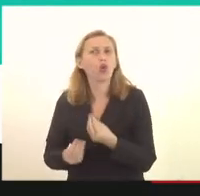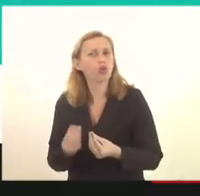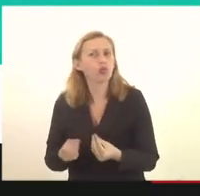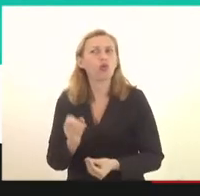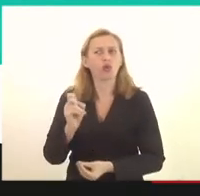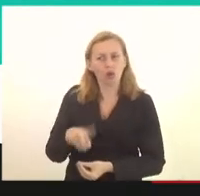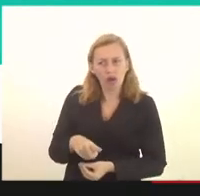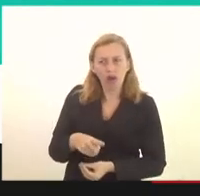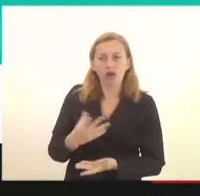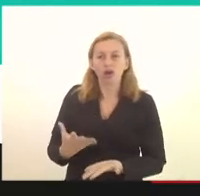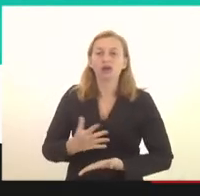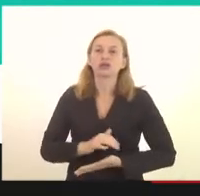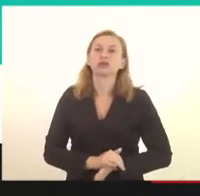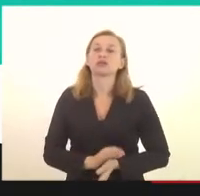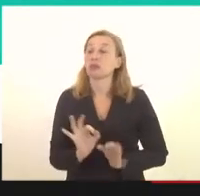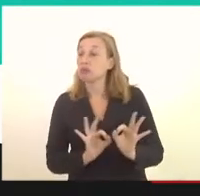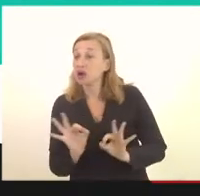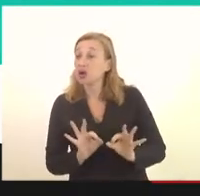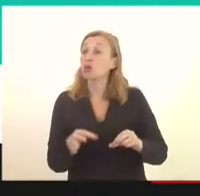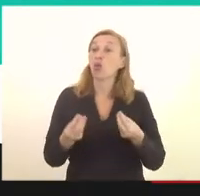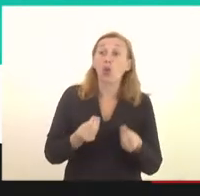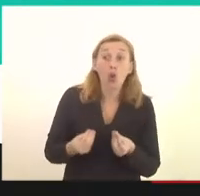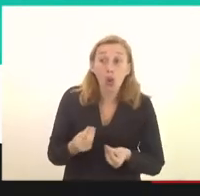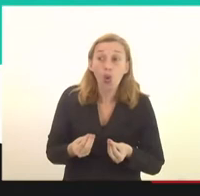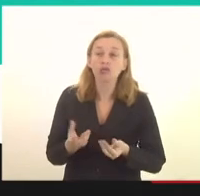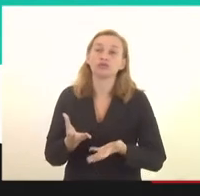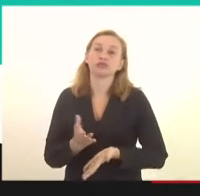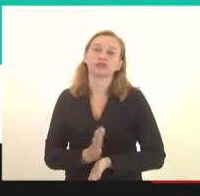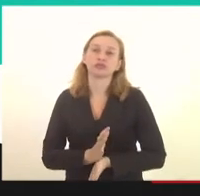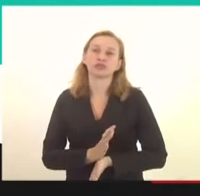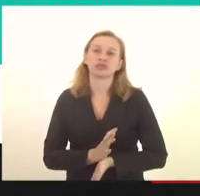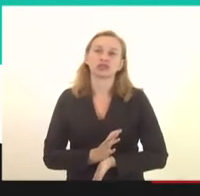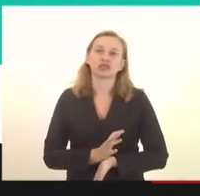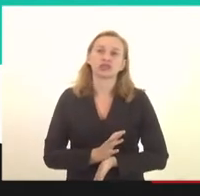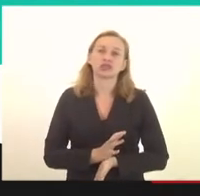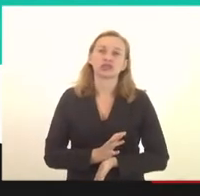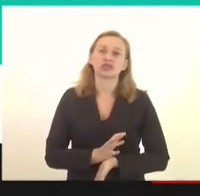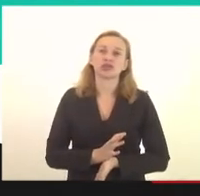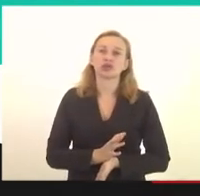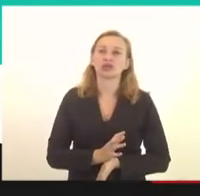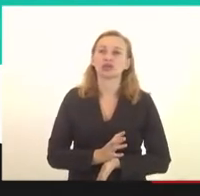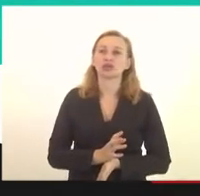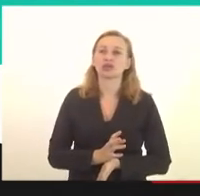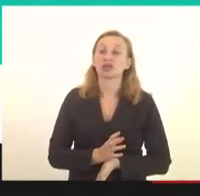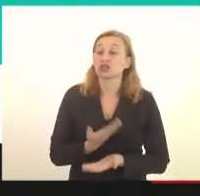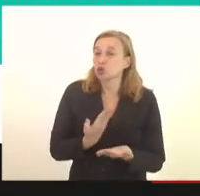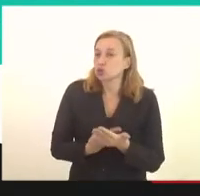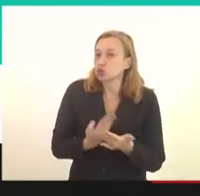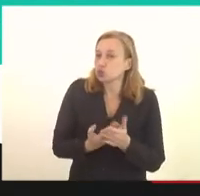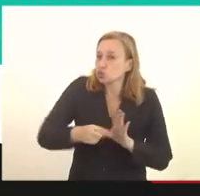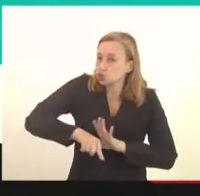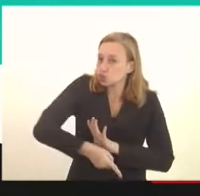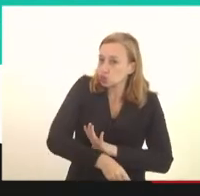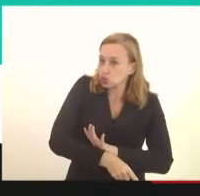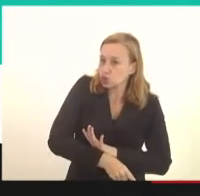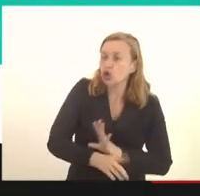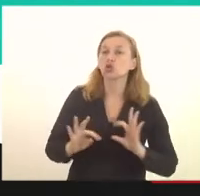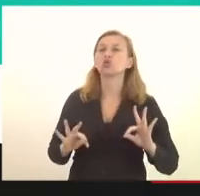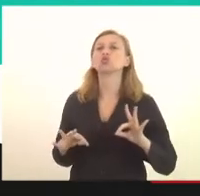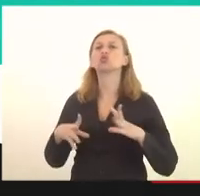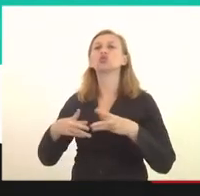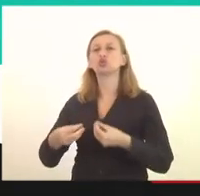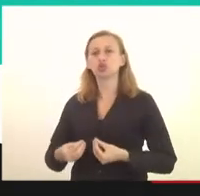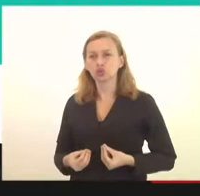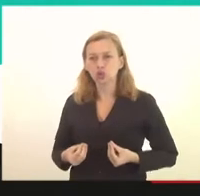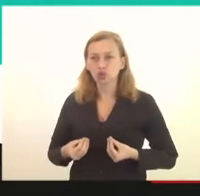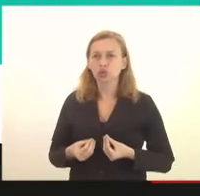que o operador tem feito, com a nossa, vamos dizer assim, de forma a gente participa mais ativamente nisso tudo, tudo que condiciona a